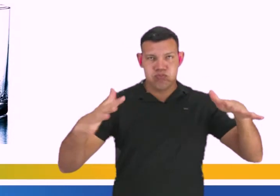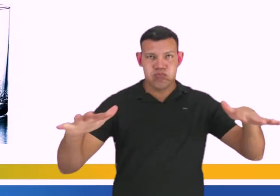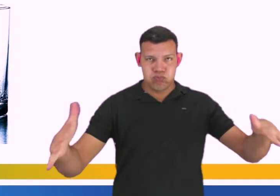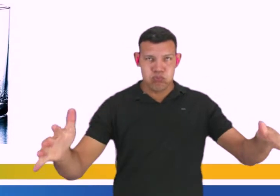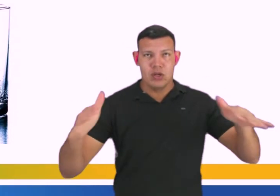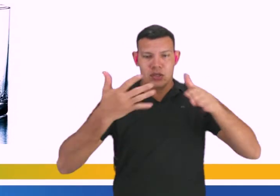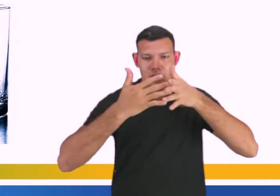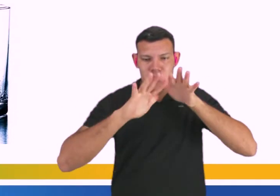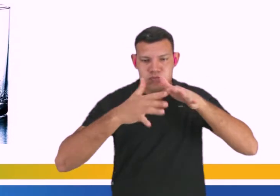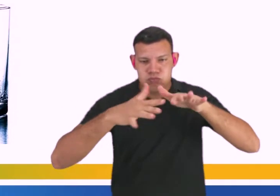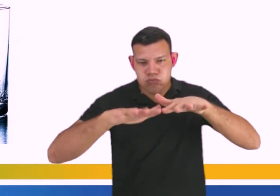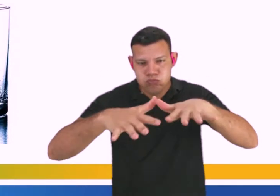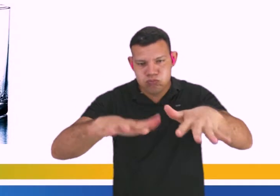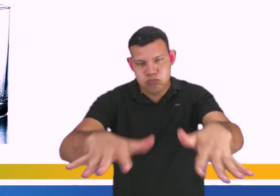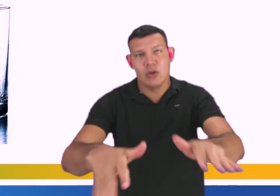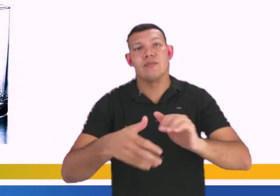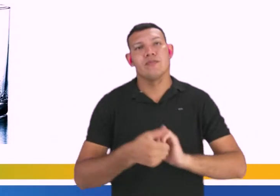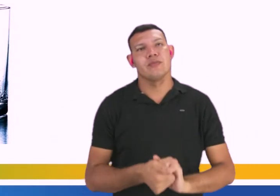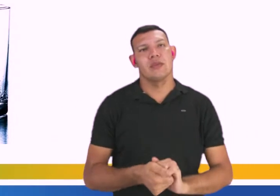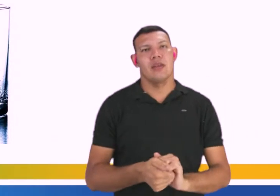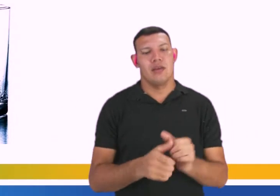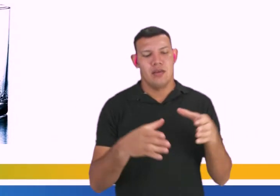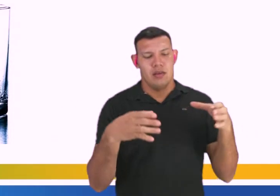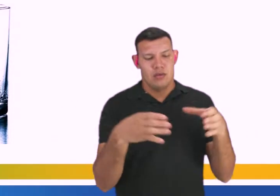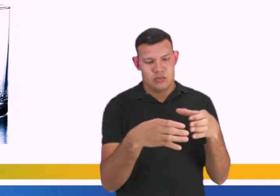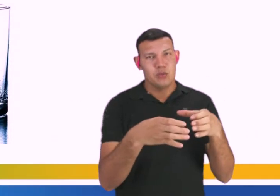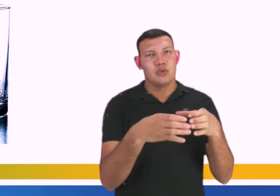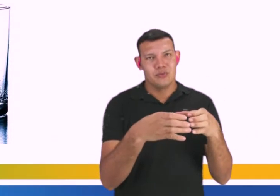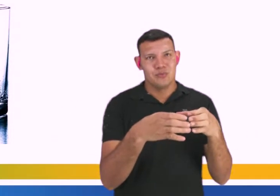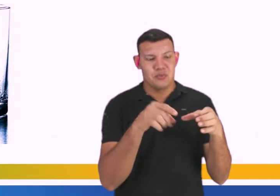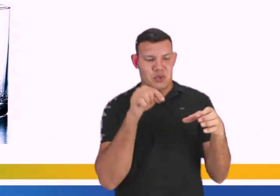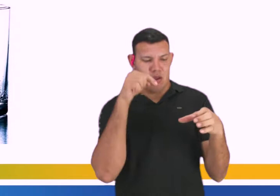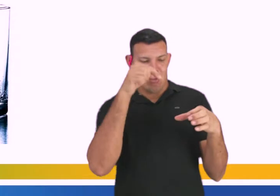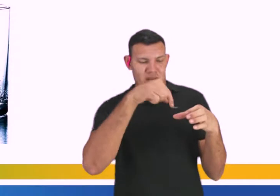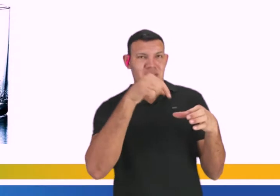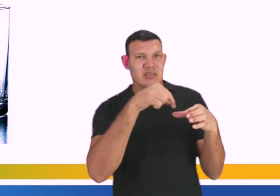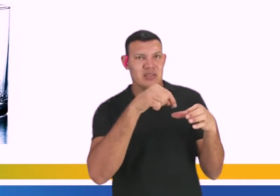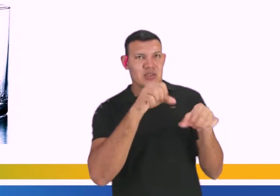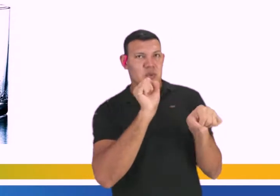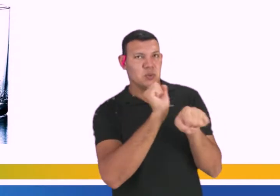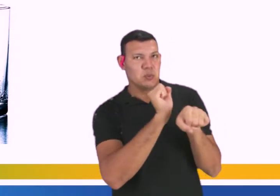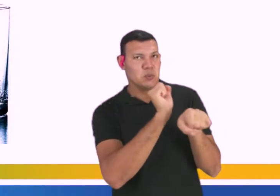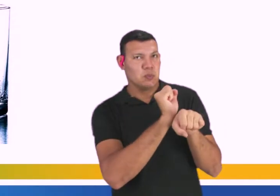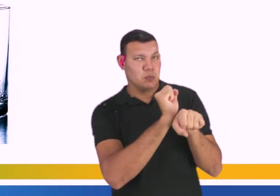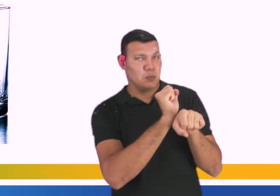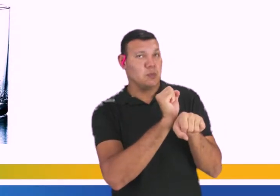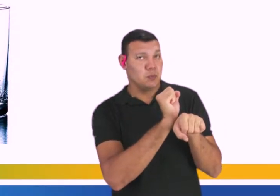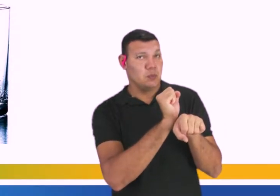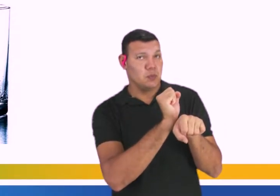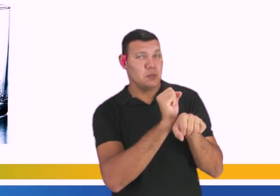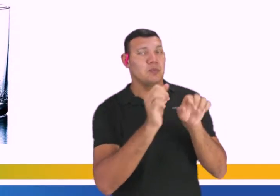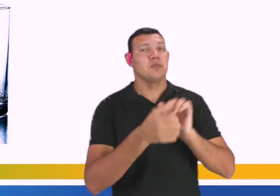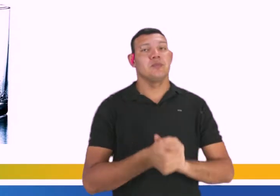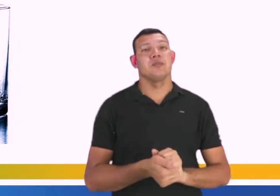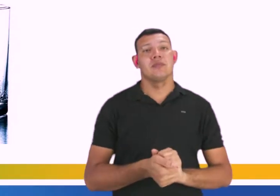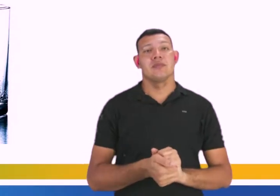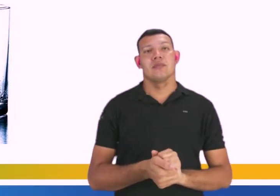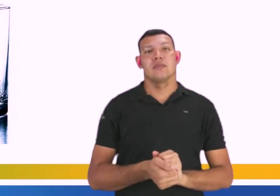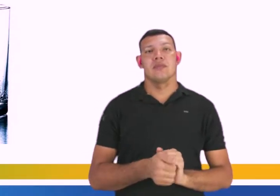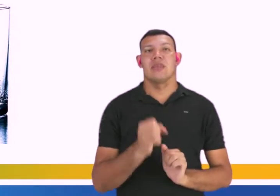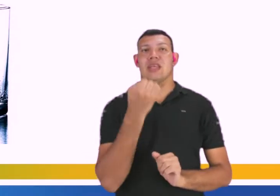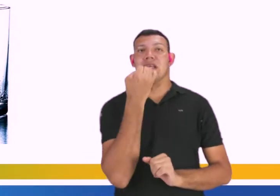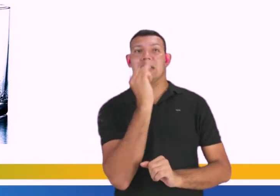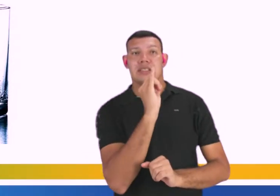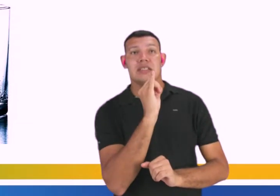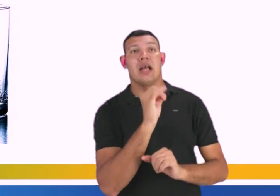ou se tiver um recipiente para, digamos, prendê-lo, eles vão ficar dentro desse recipiente. Quando esses fluidos encontram-se a certa altura,